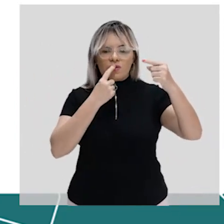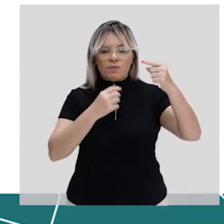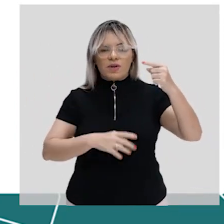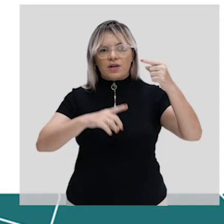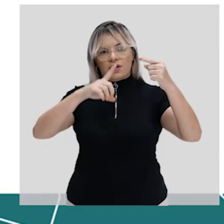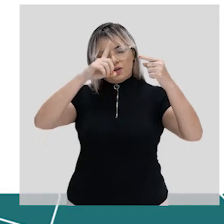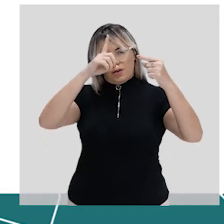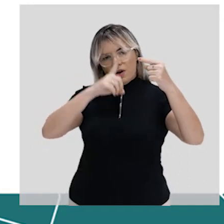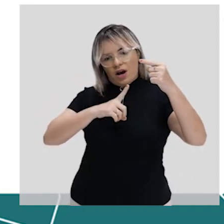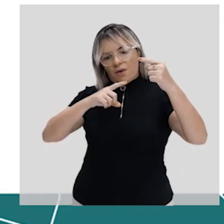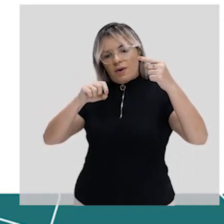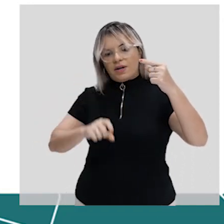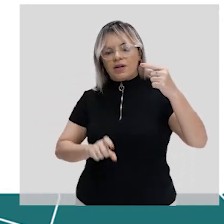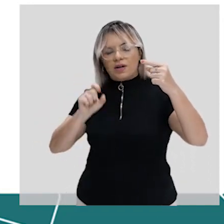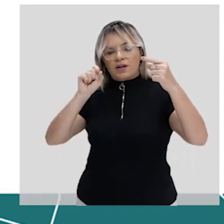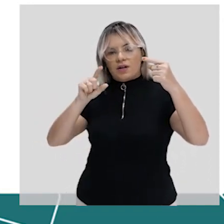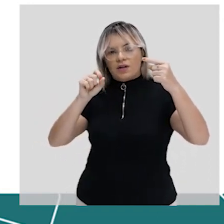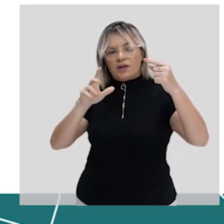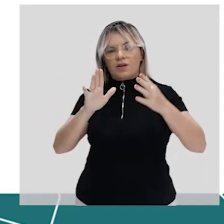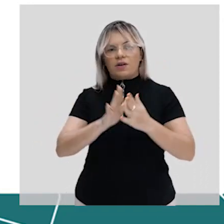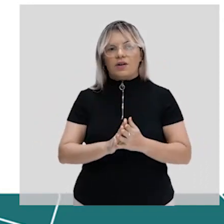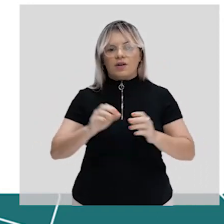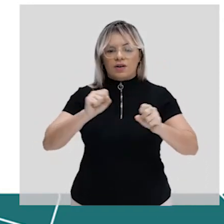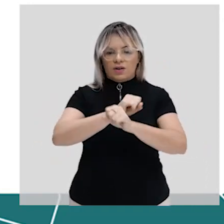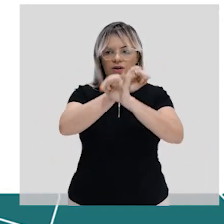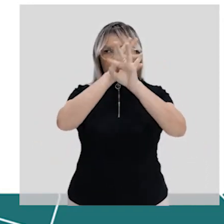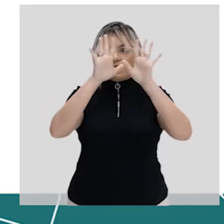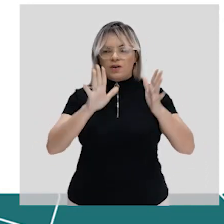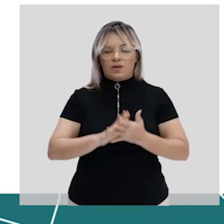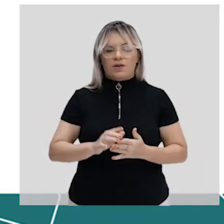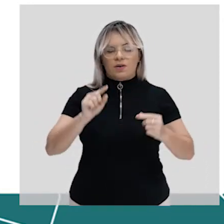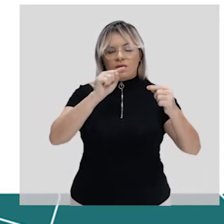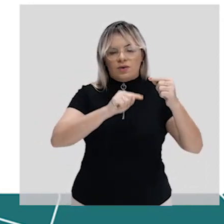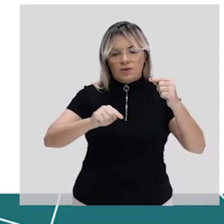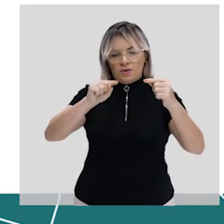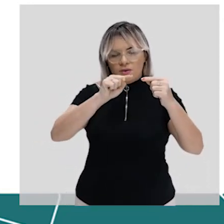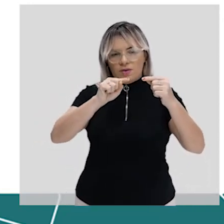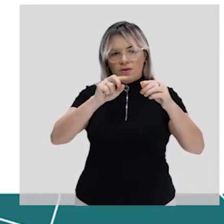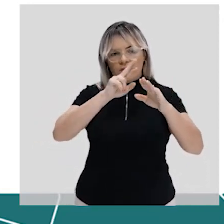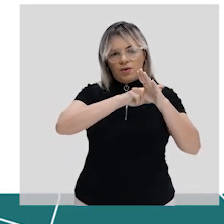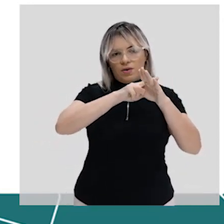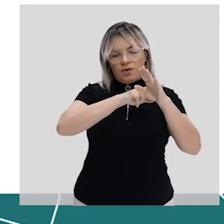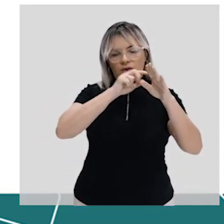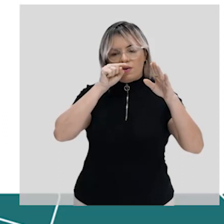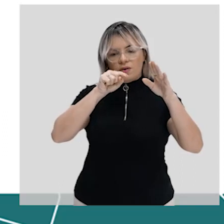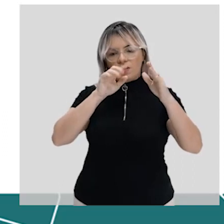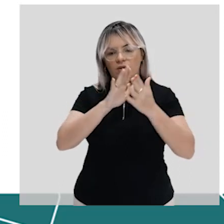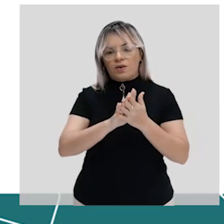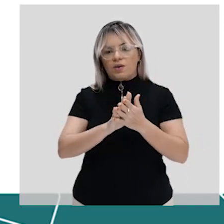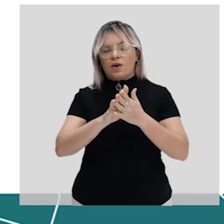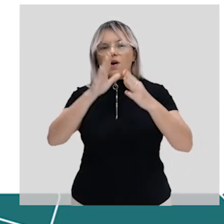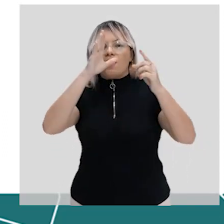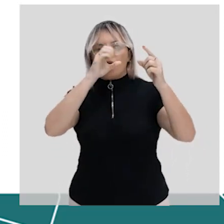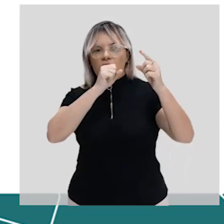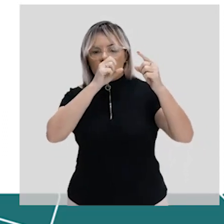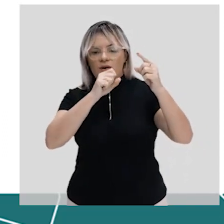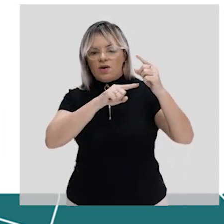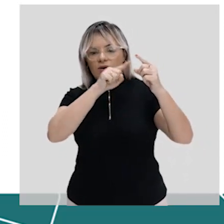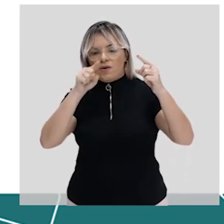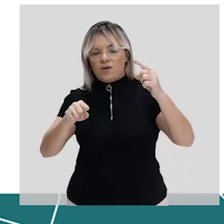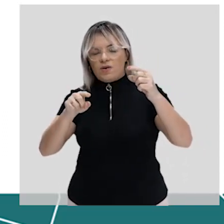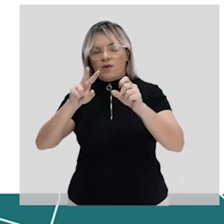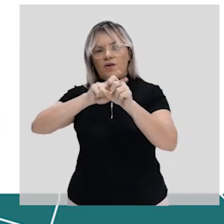bem claro para você que essas regiões aqui, ó, a roxinha, a laranja e